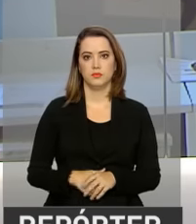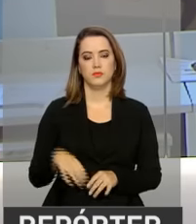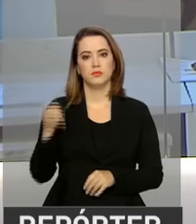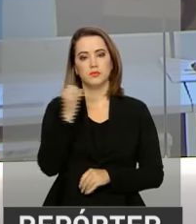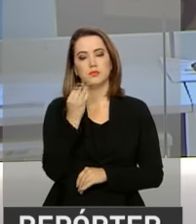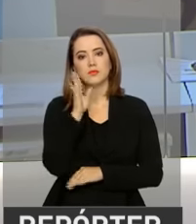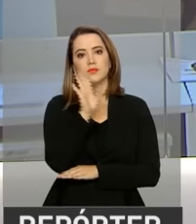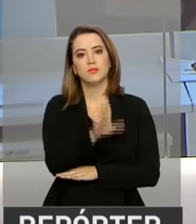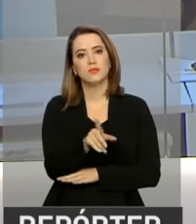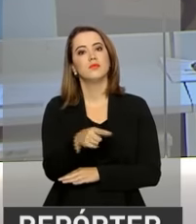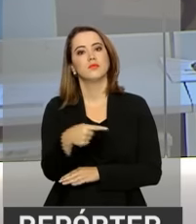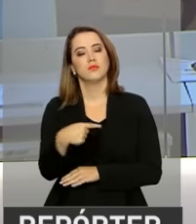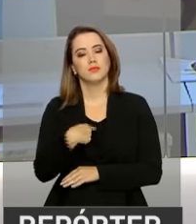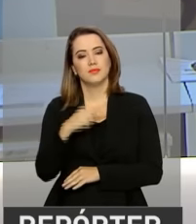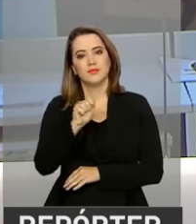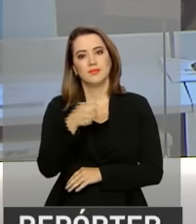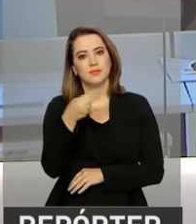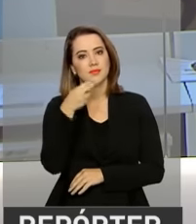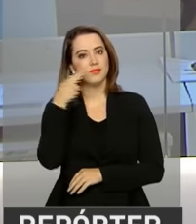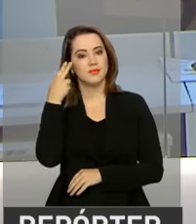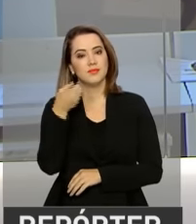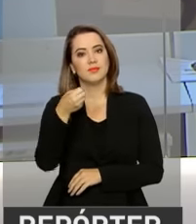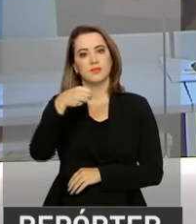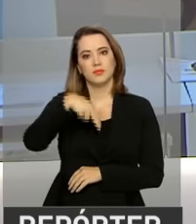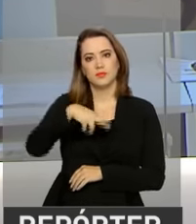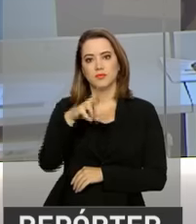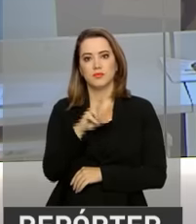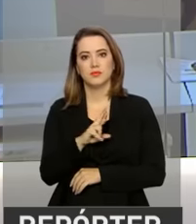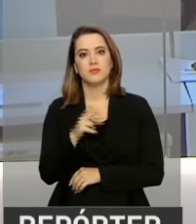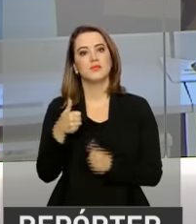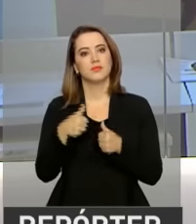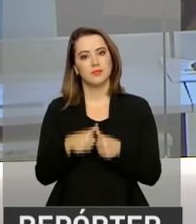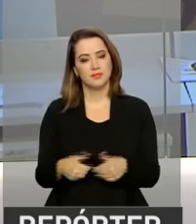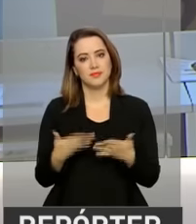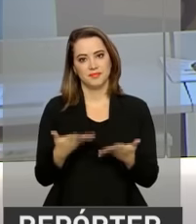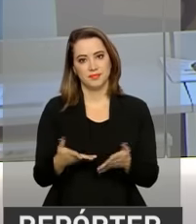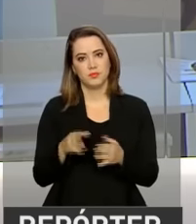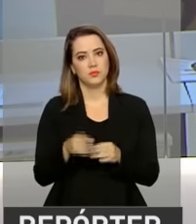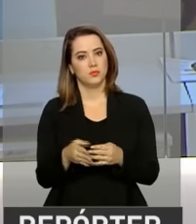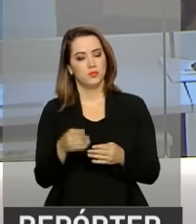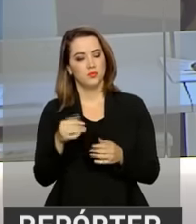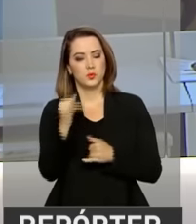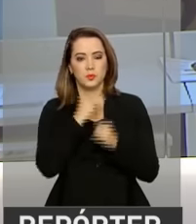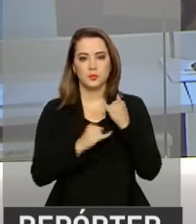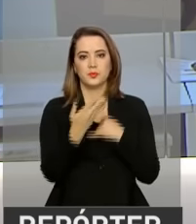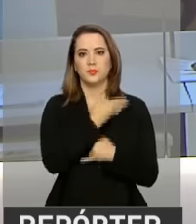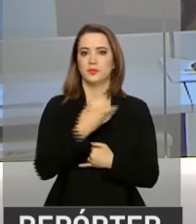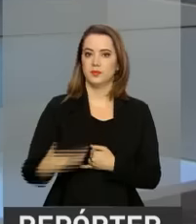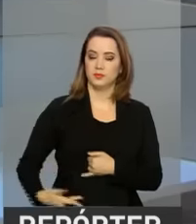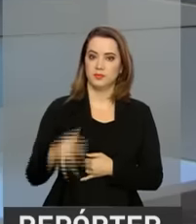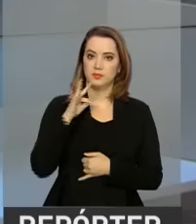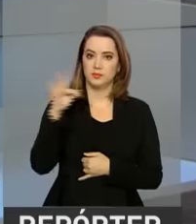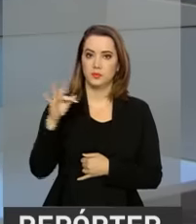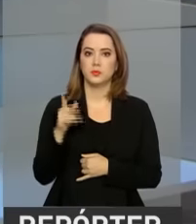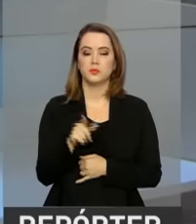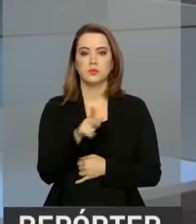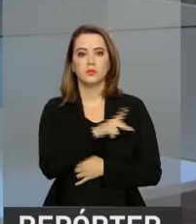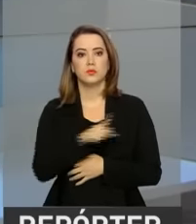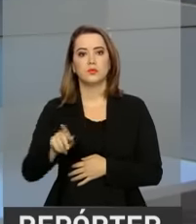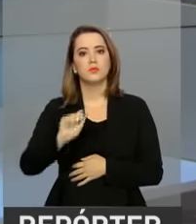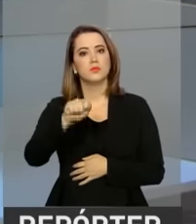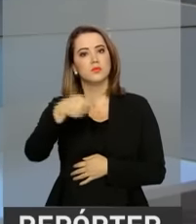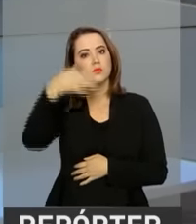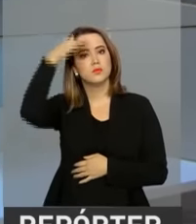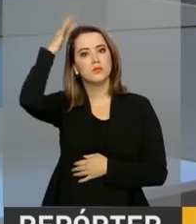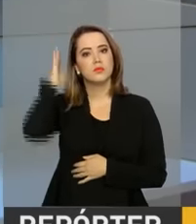Olá boa tarde eu sou Renata corcini o repórter NBR está de volta com as notícias do governo federal o presidente em